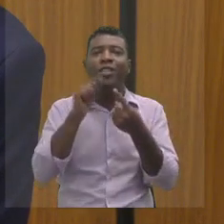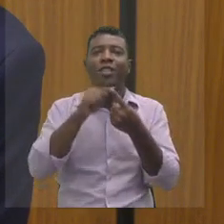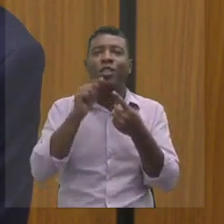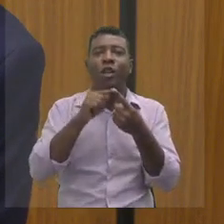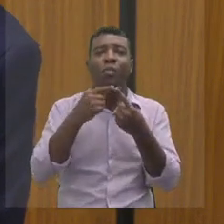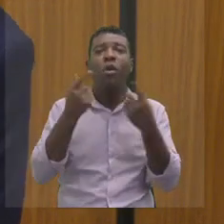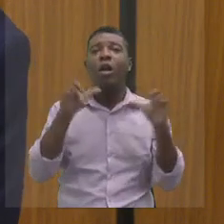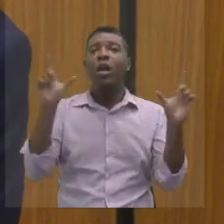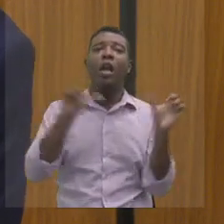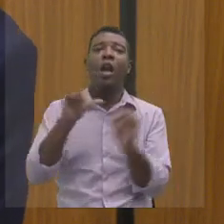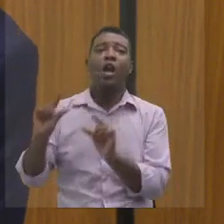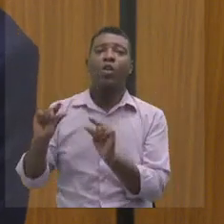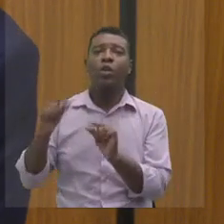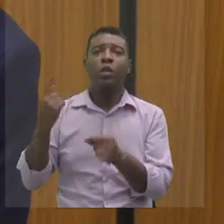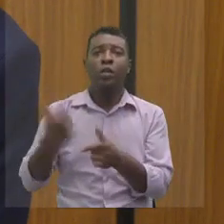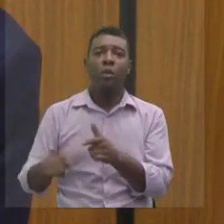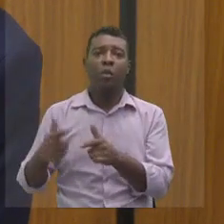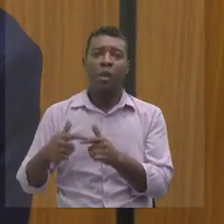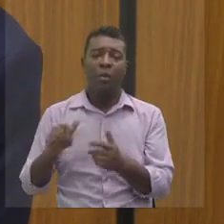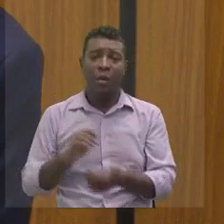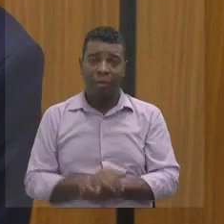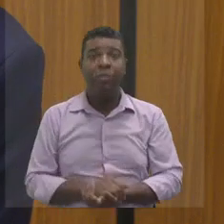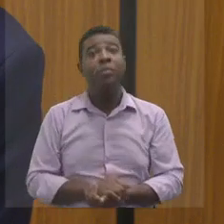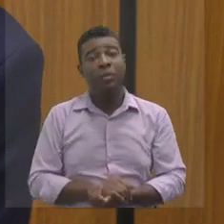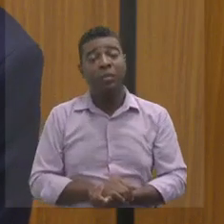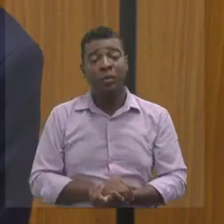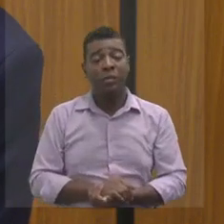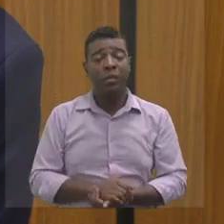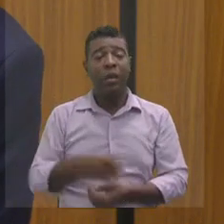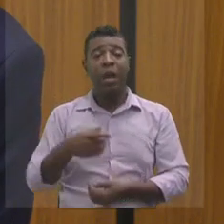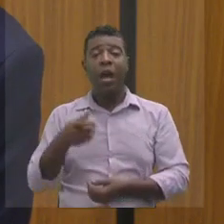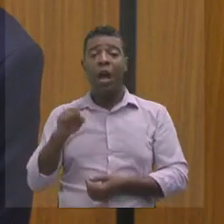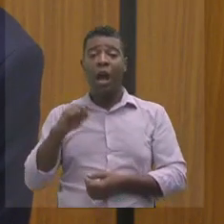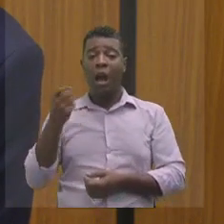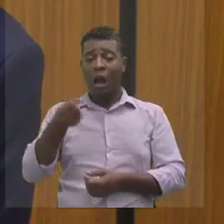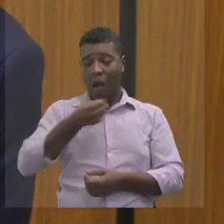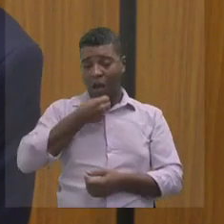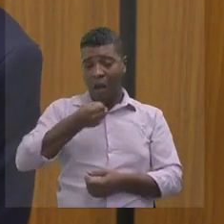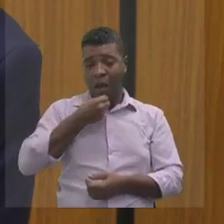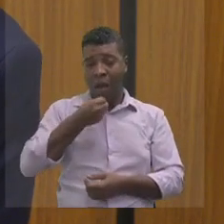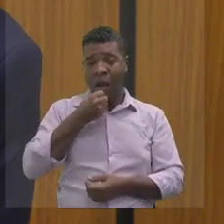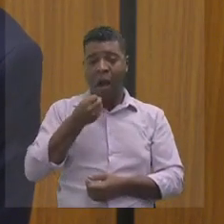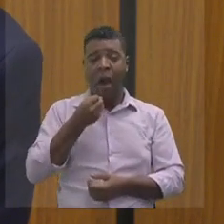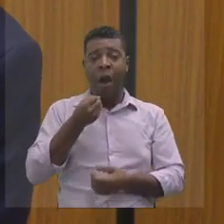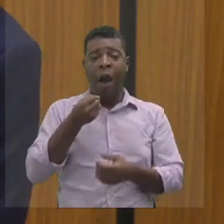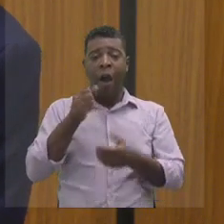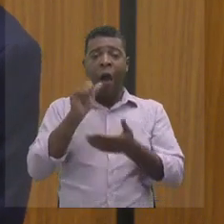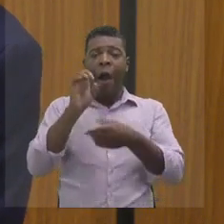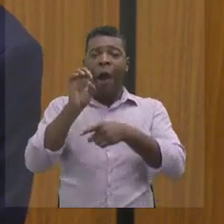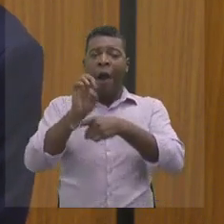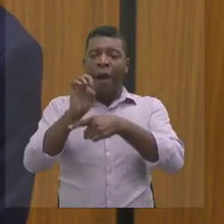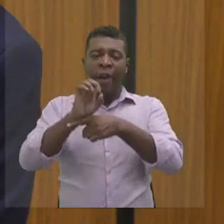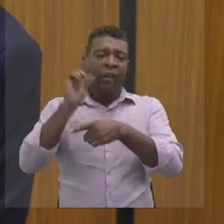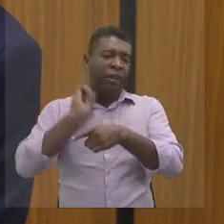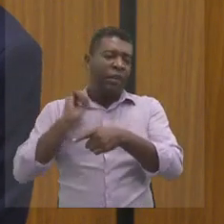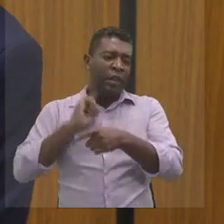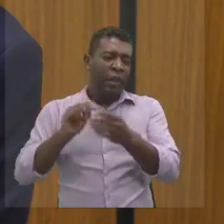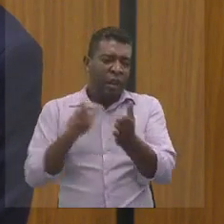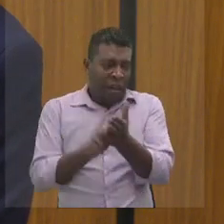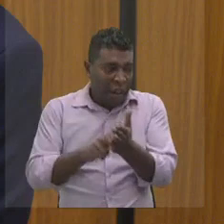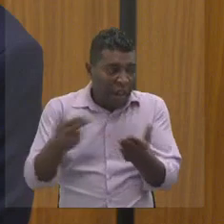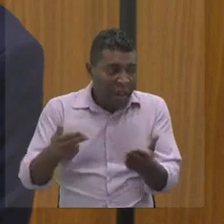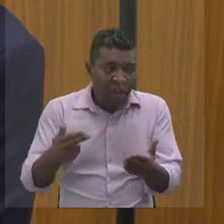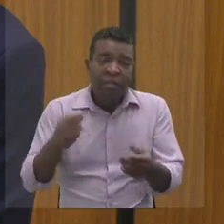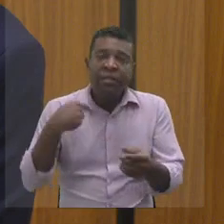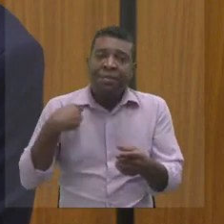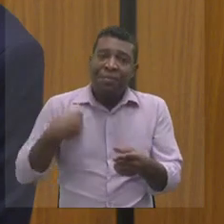problemas quanto a reportagem do Estado de Minas foi até tratado aqui na última audiência que eu participei na comissão de transporte a cerca